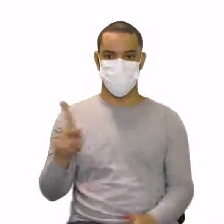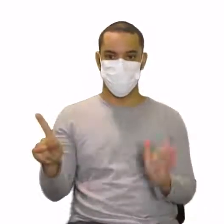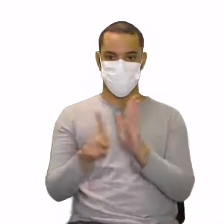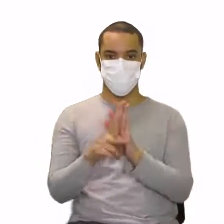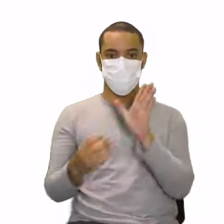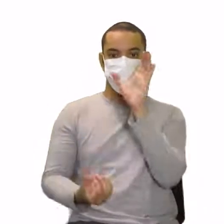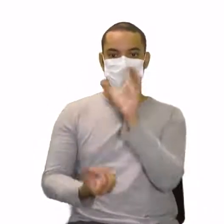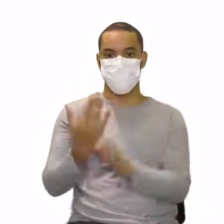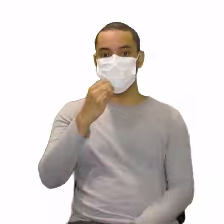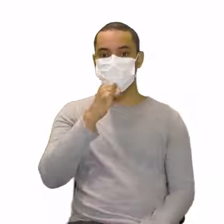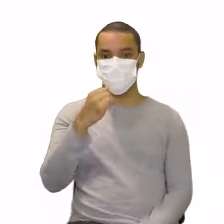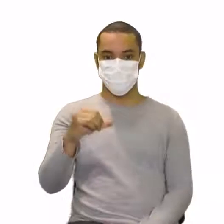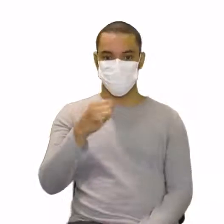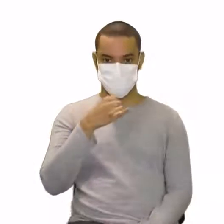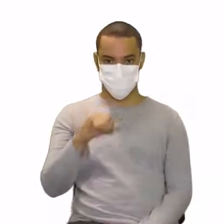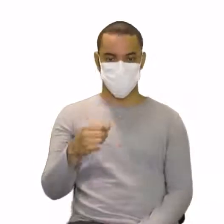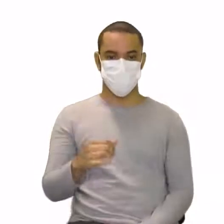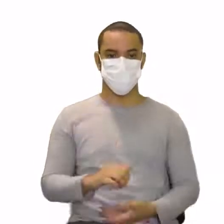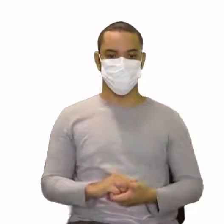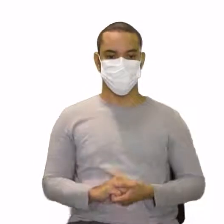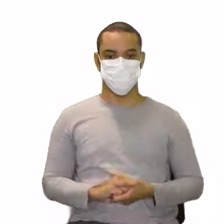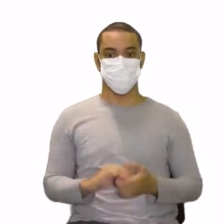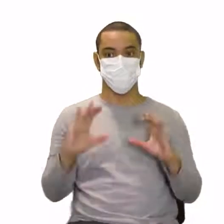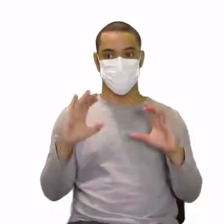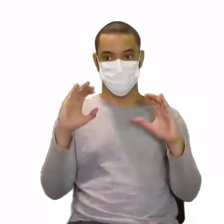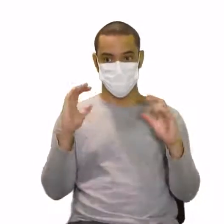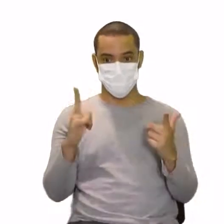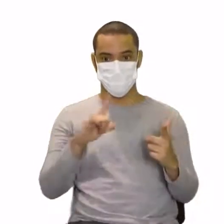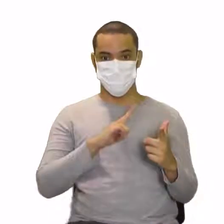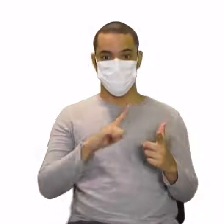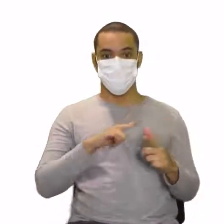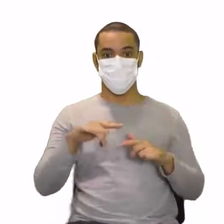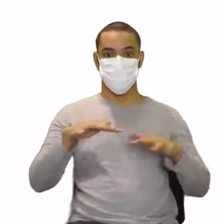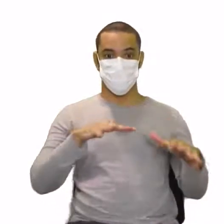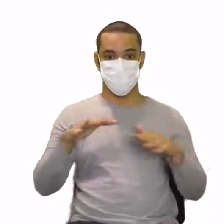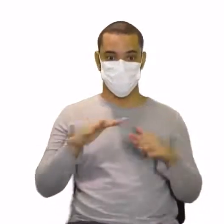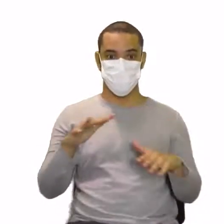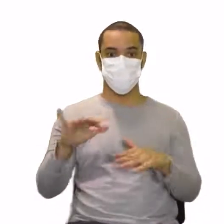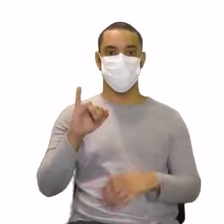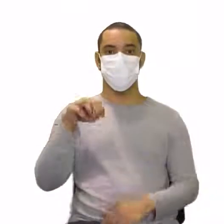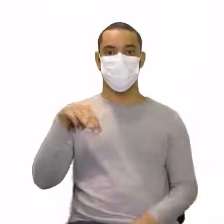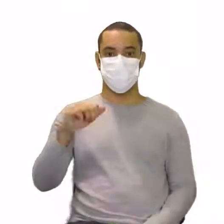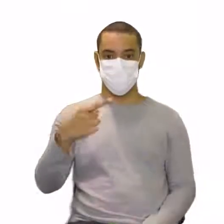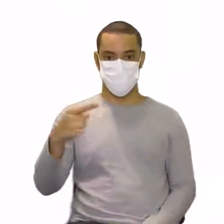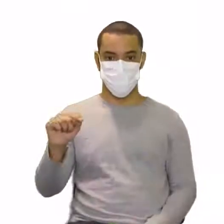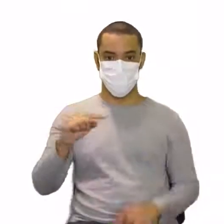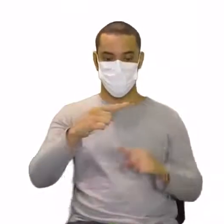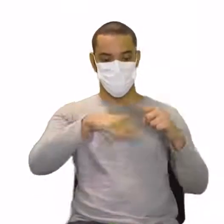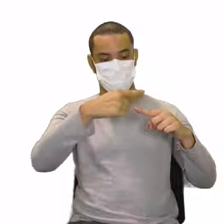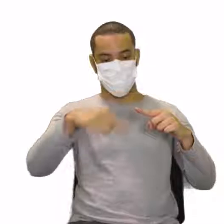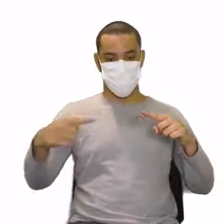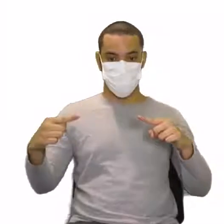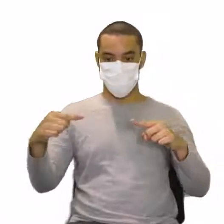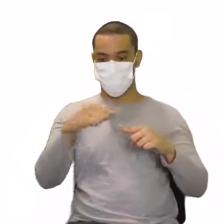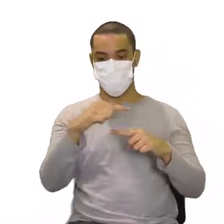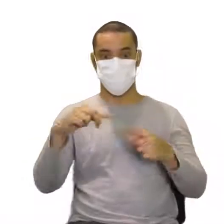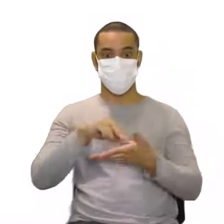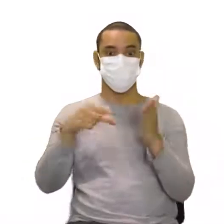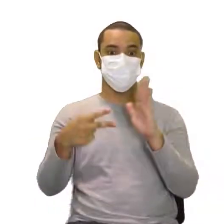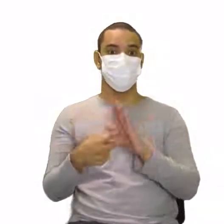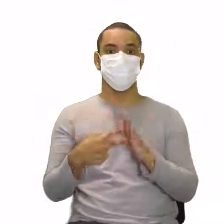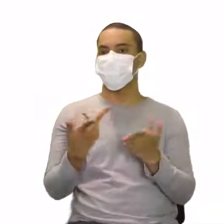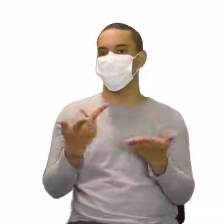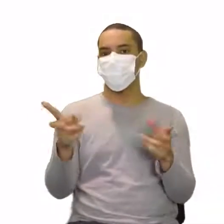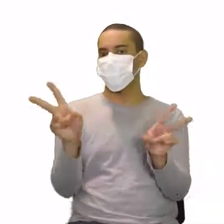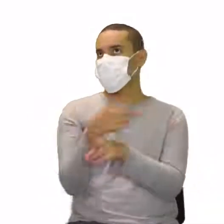gerar energia elétrica aí. Lógico, o movimento desses ímãs é eólica,